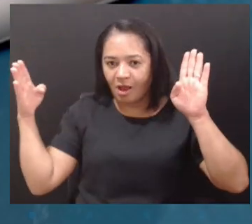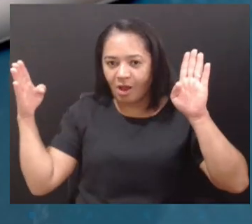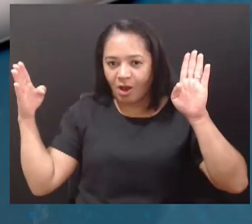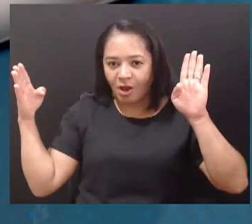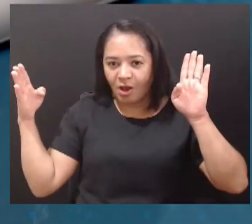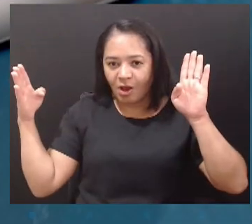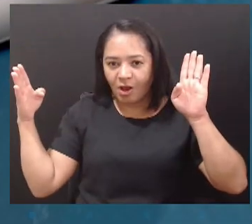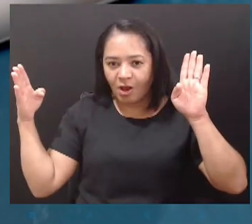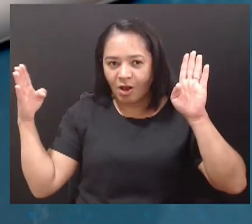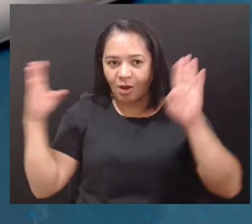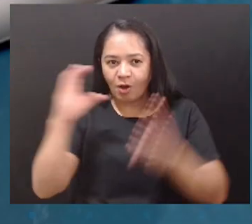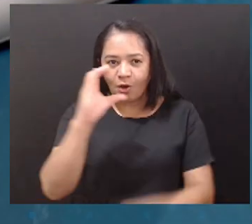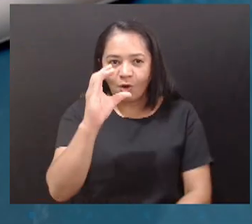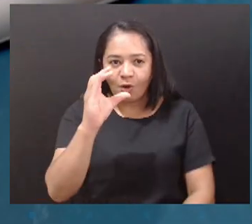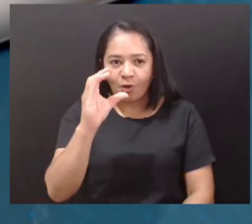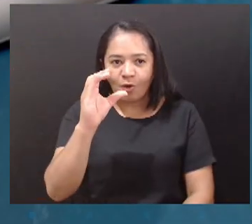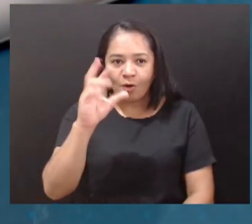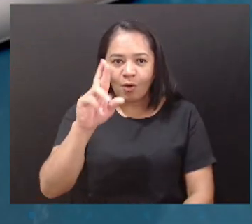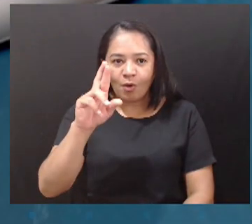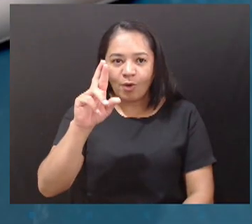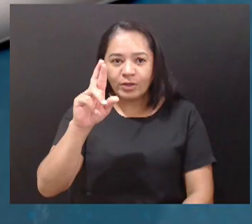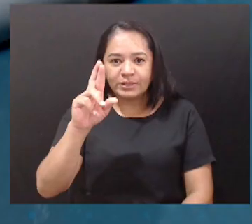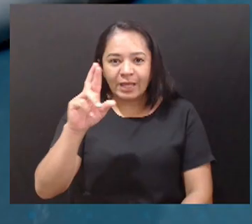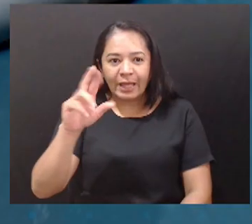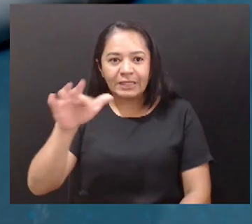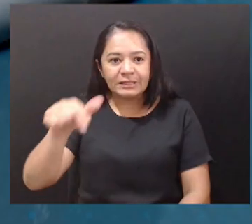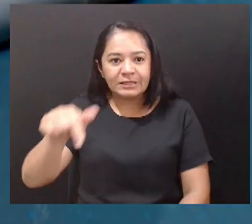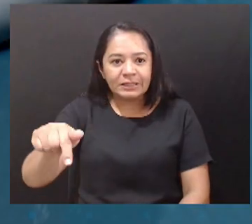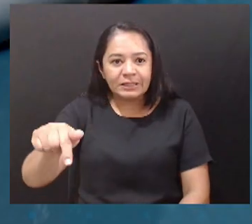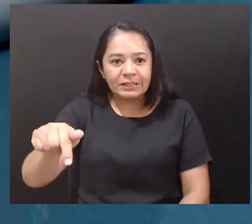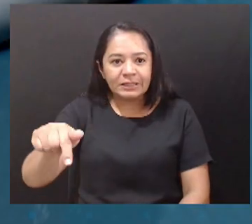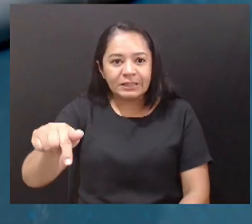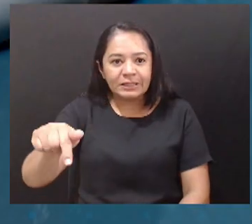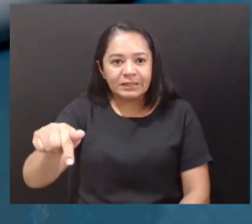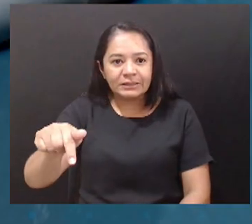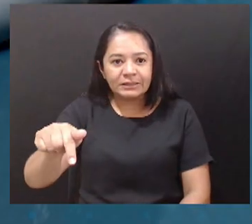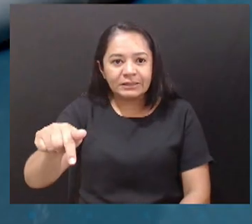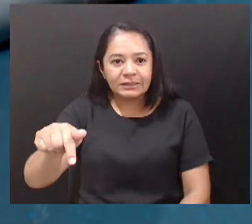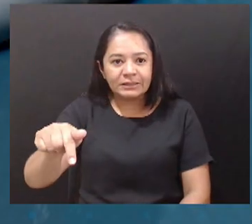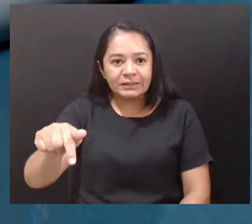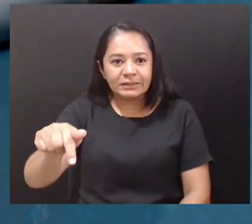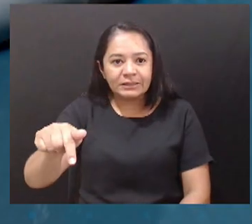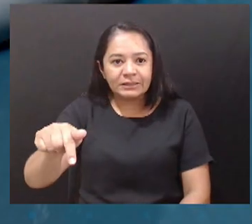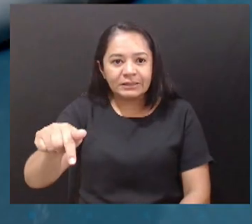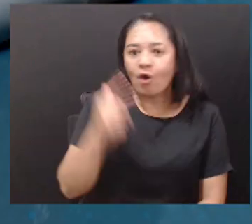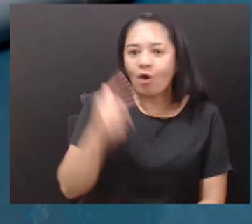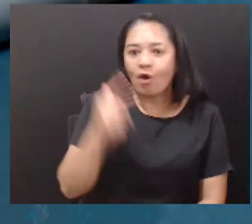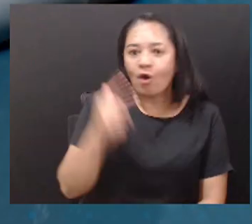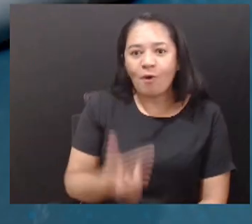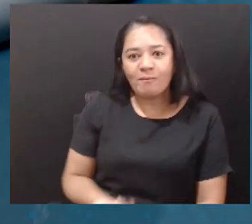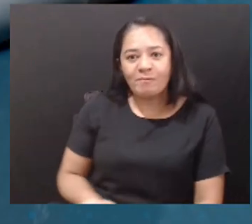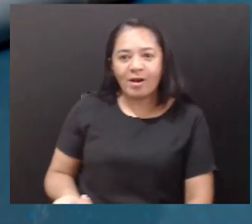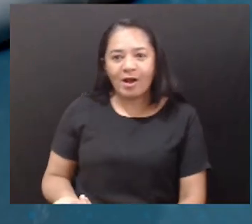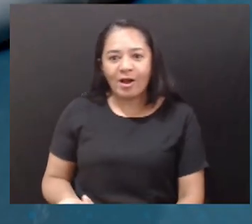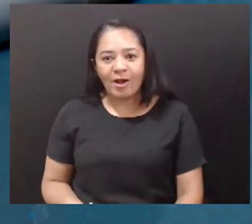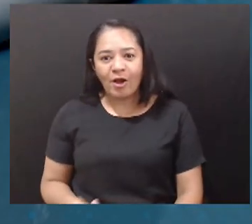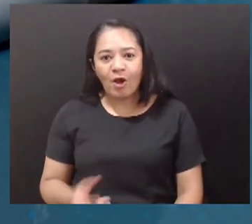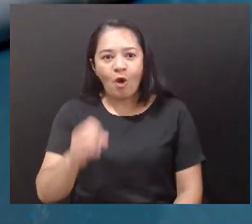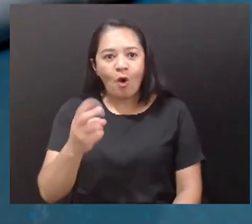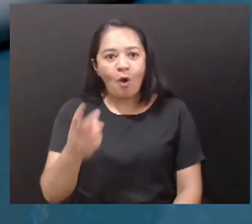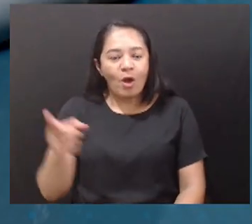falei, não acredito que esse cara... Mas e aí, você agiu normal como cabeleireiro ou você naquele